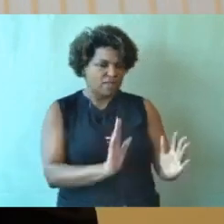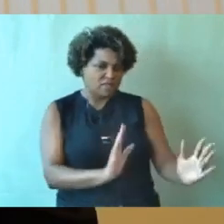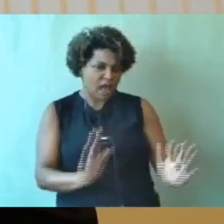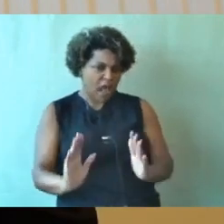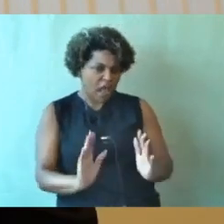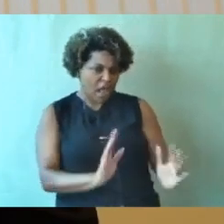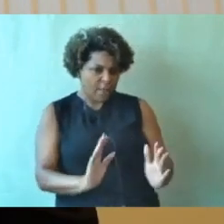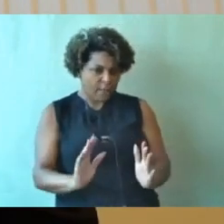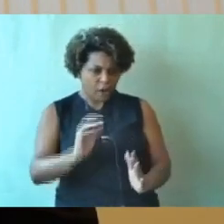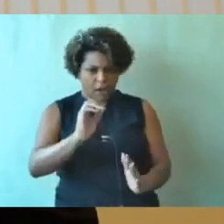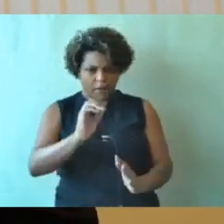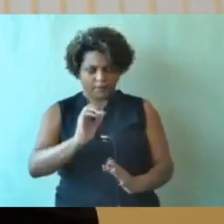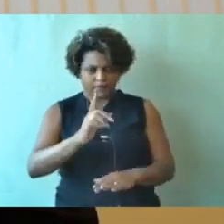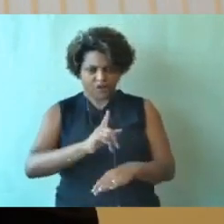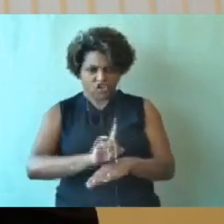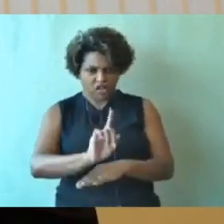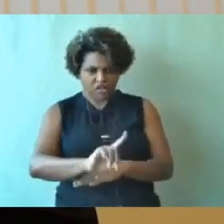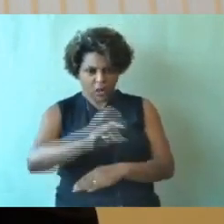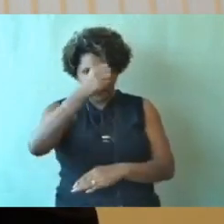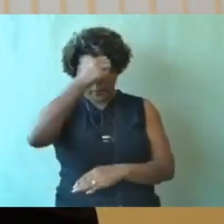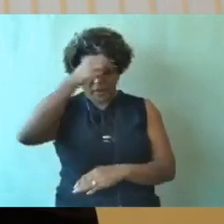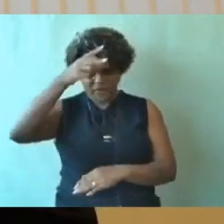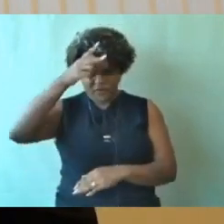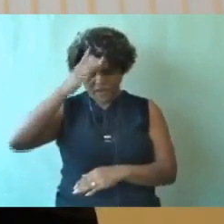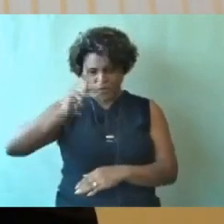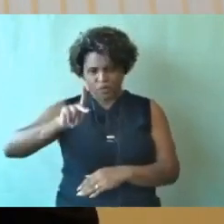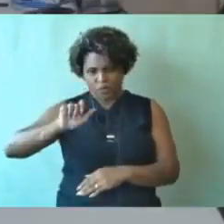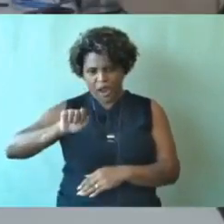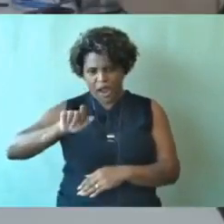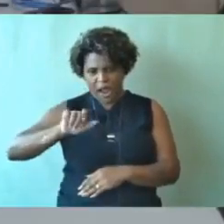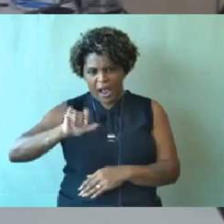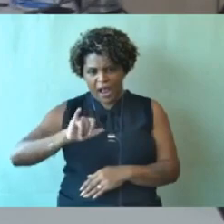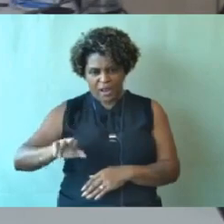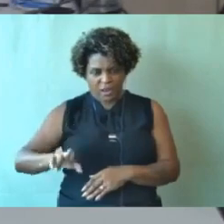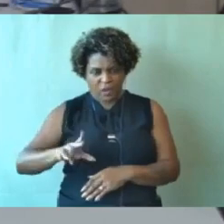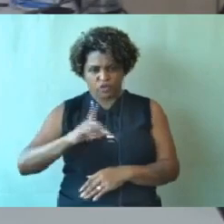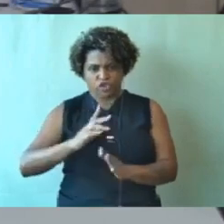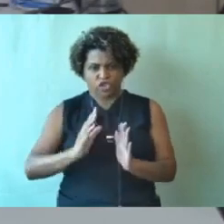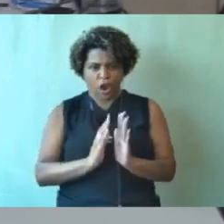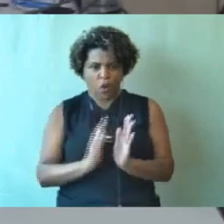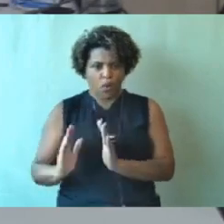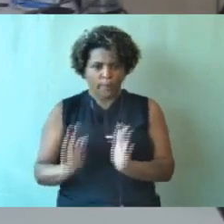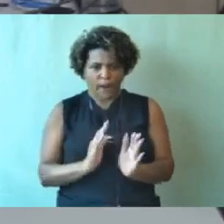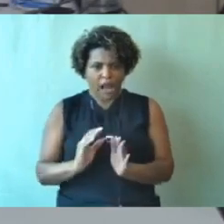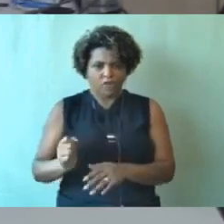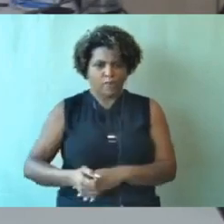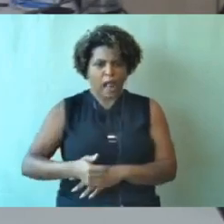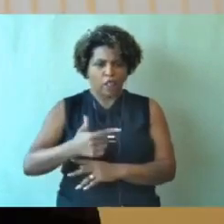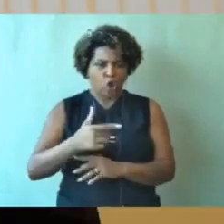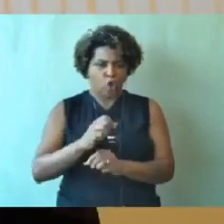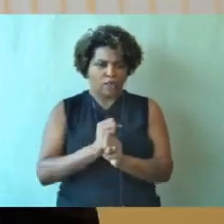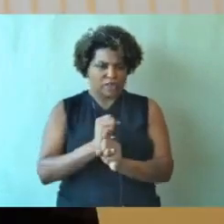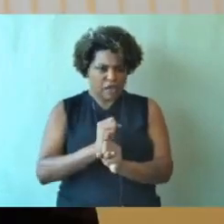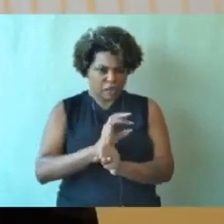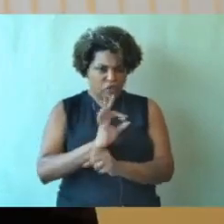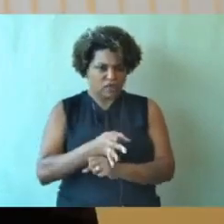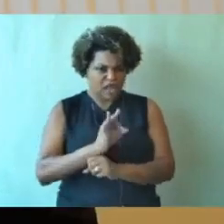de 10 para 12 anos, certo? Correto. Esse prazo já voltou para 10? Não. Isso, não. Isso